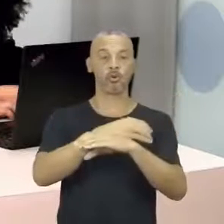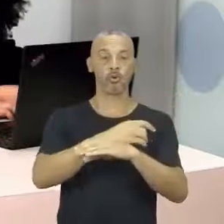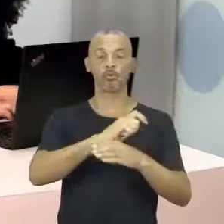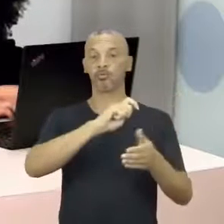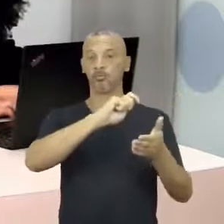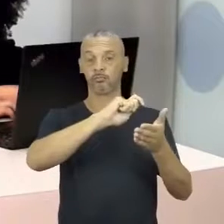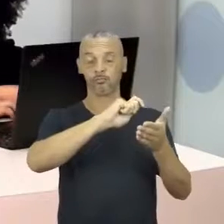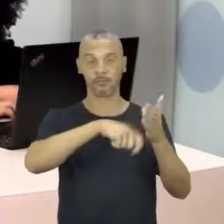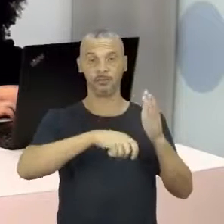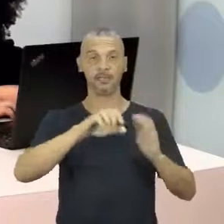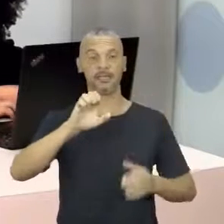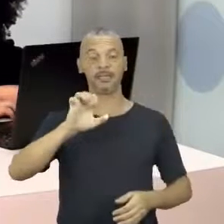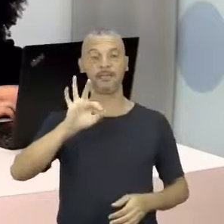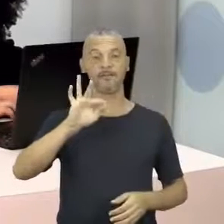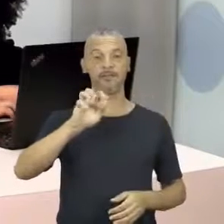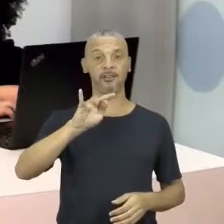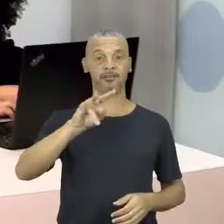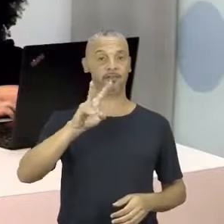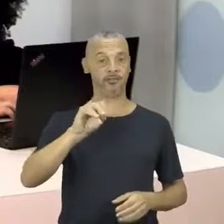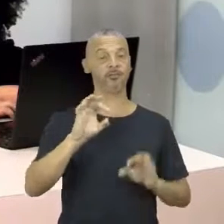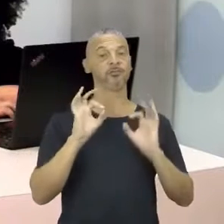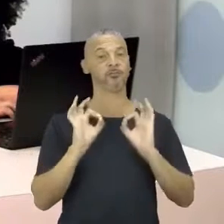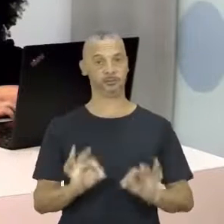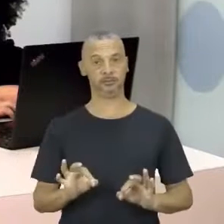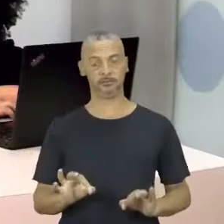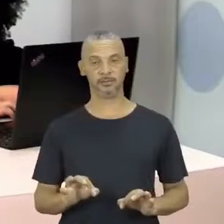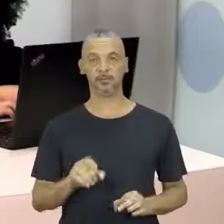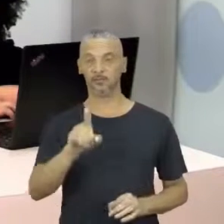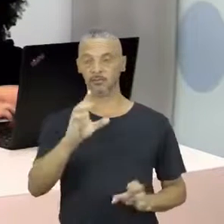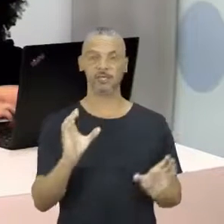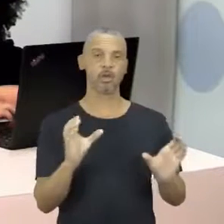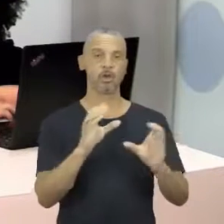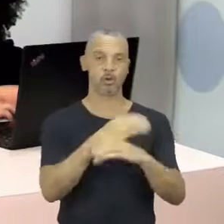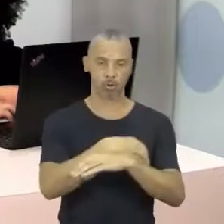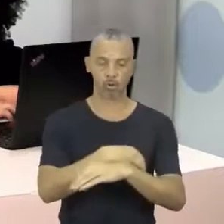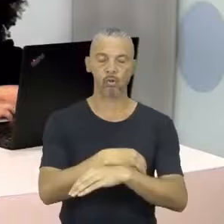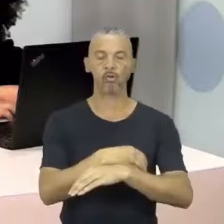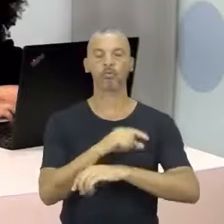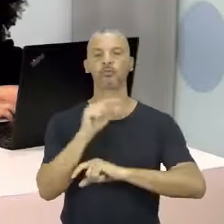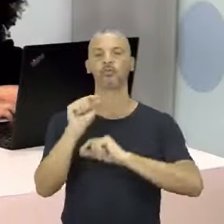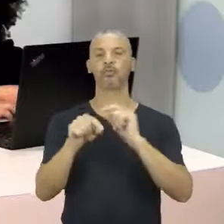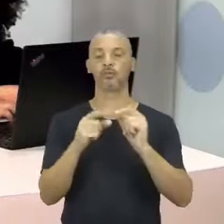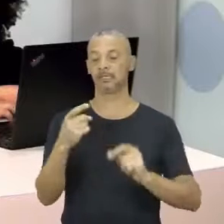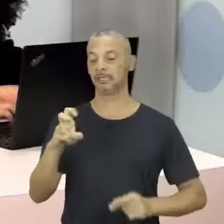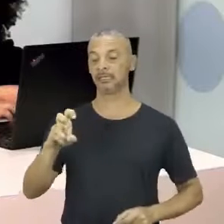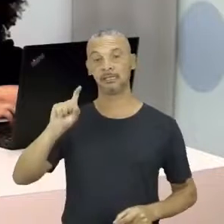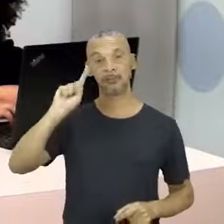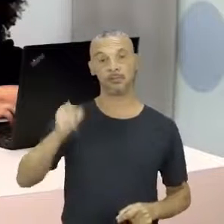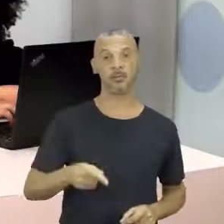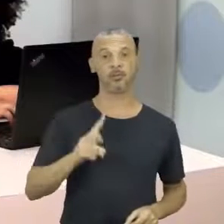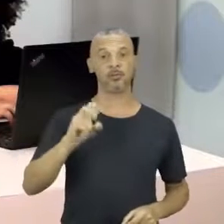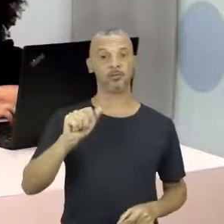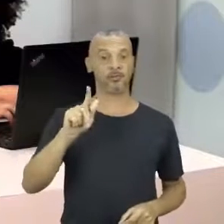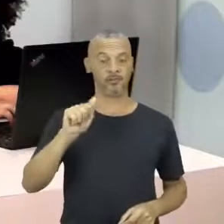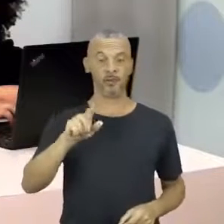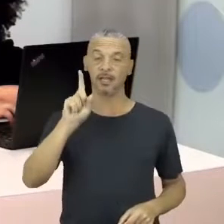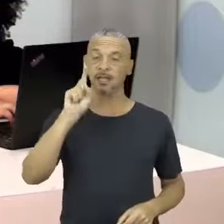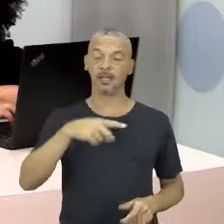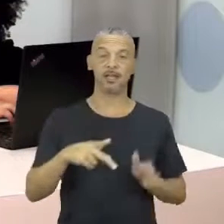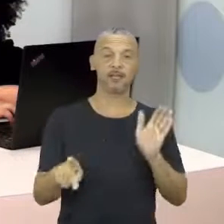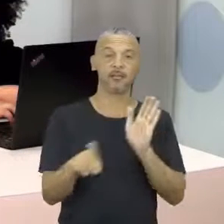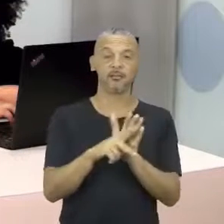e não contratação temporária, isso mesmo. O concurso que você prestou para cargos, que são as 15 mil vagas, ele é